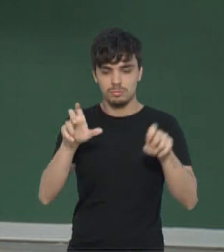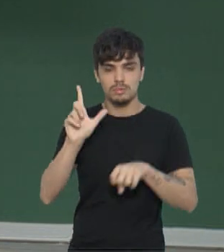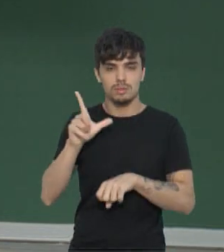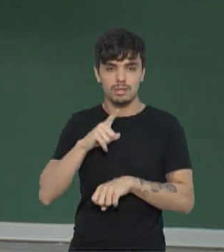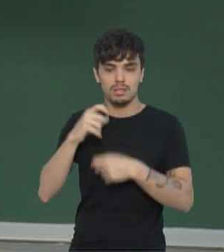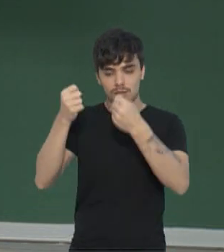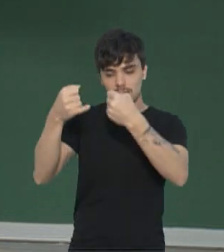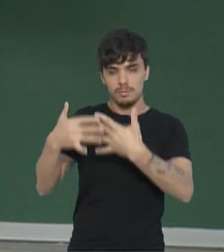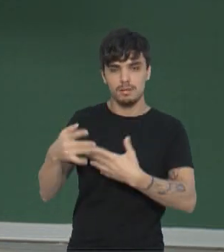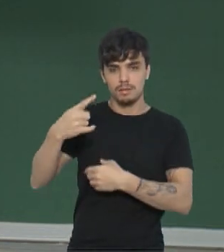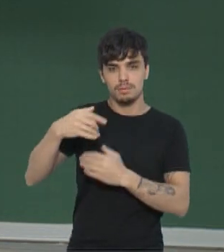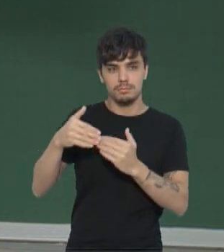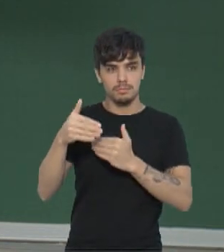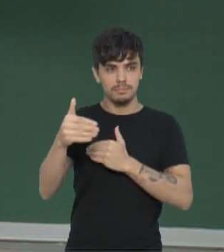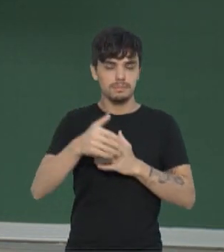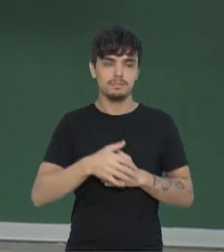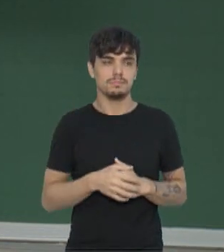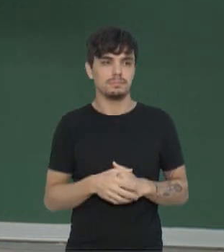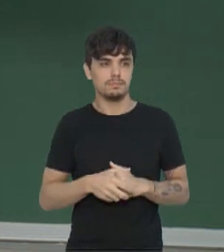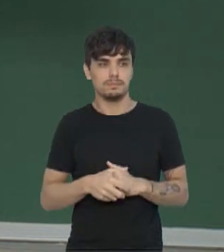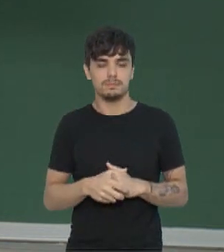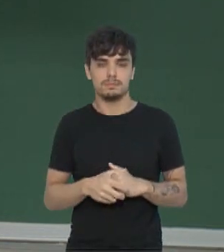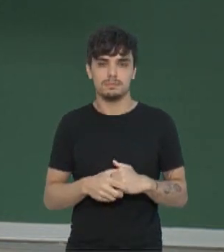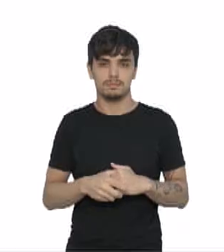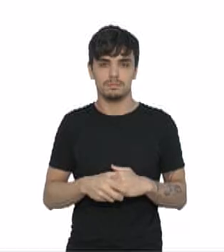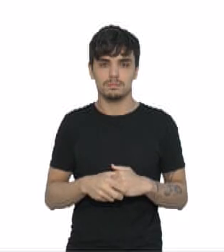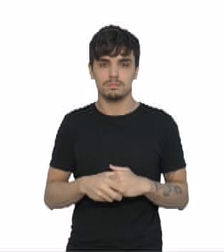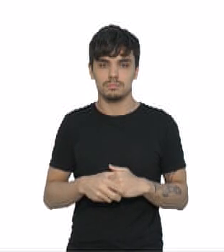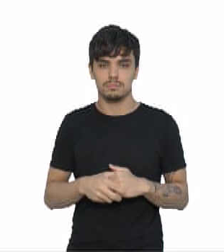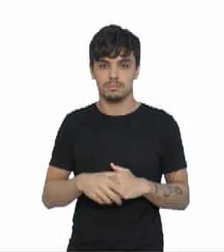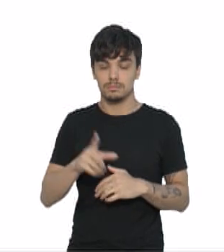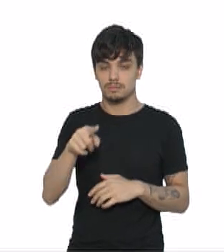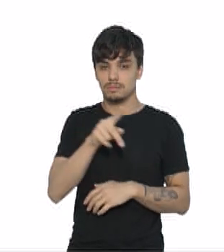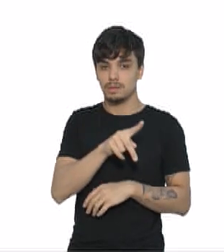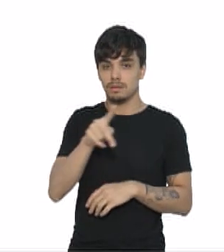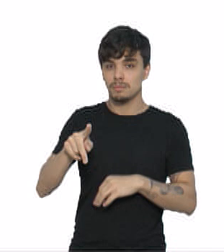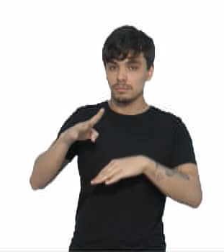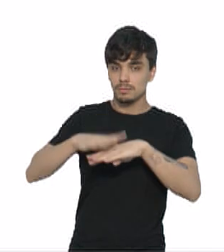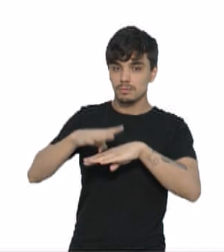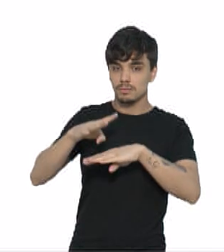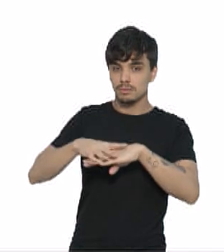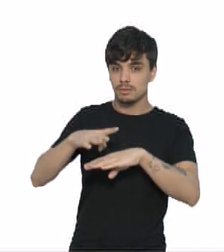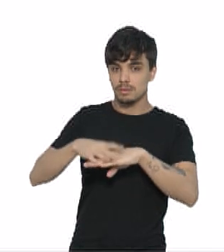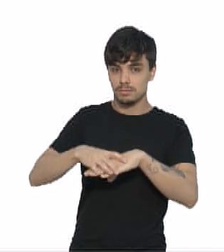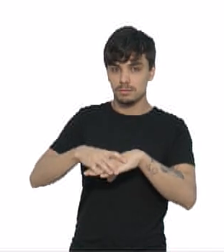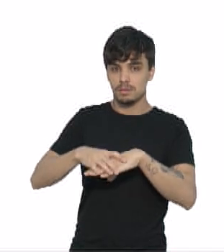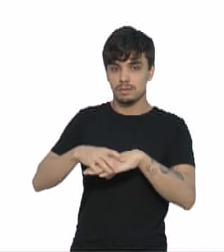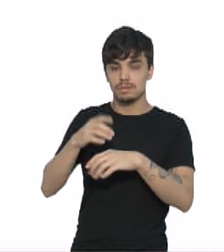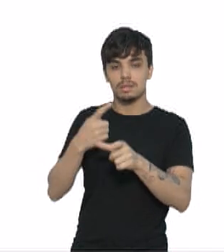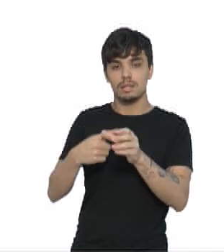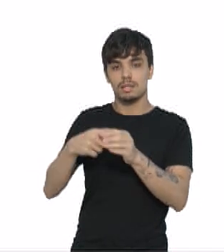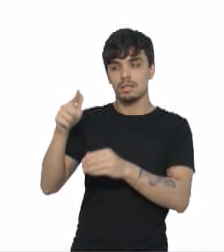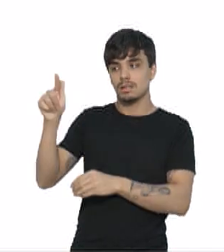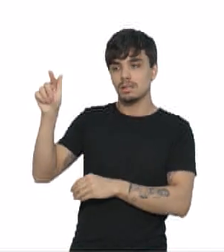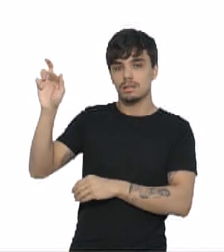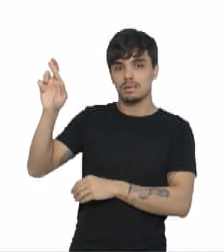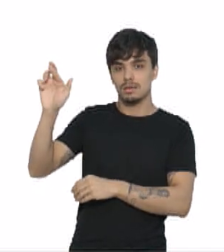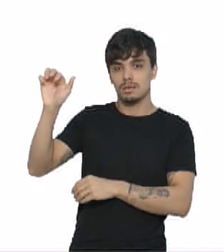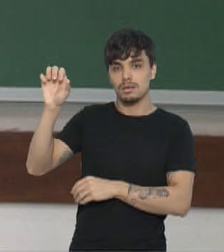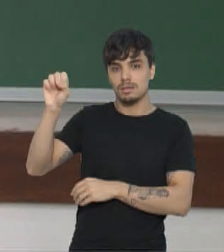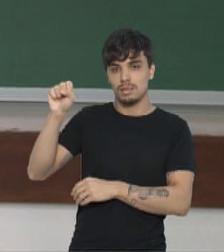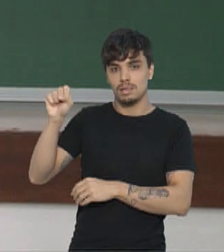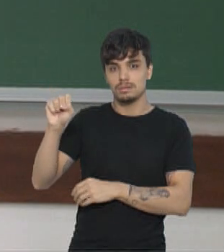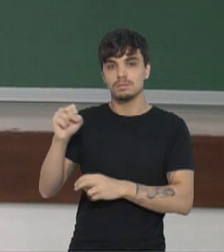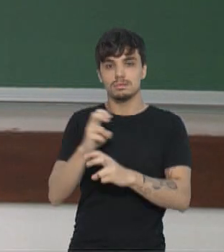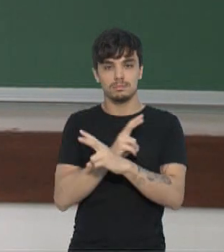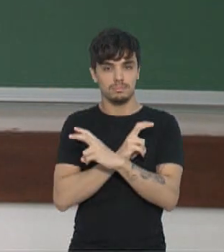vou falar mais adiante. Foi professor de matemática na cidade de Graz, na Áustria. Então,